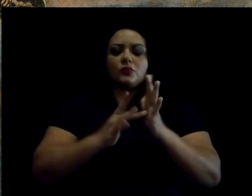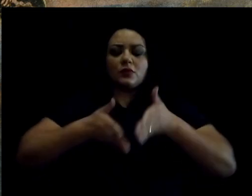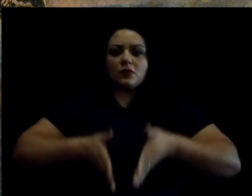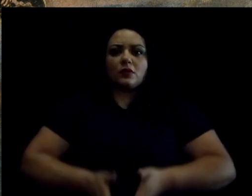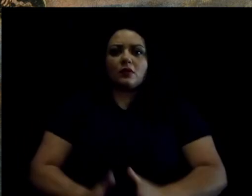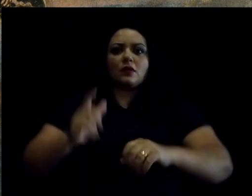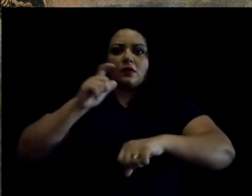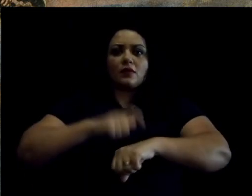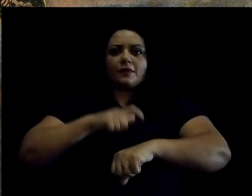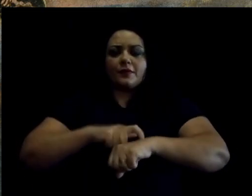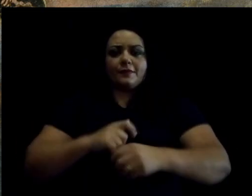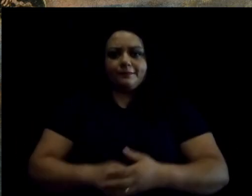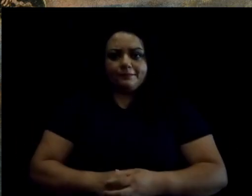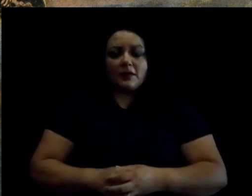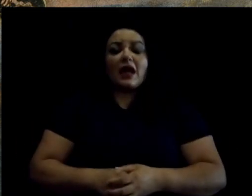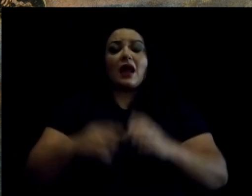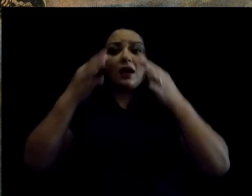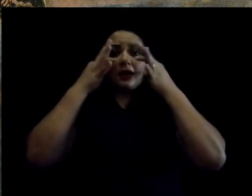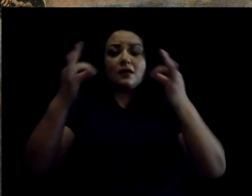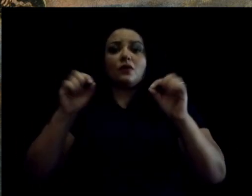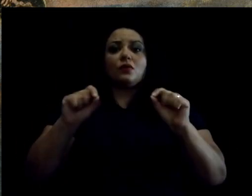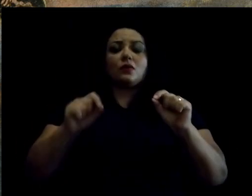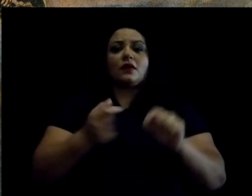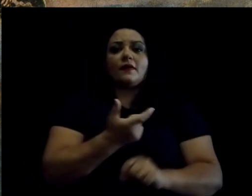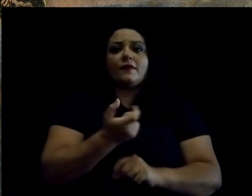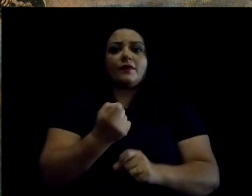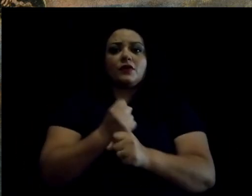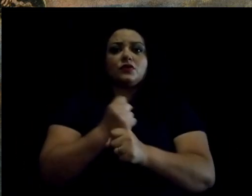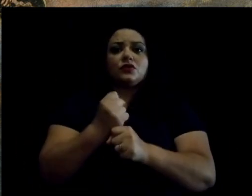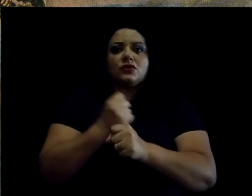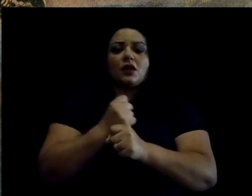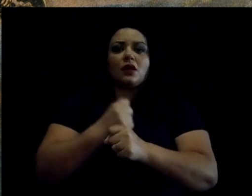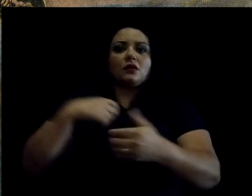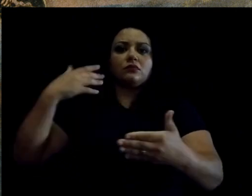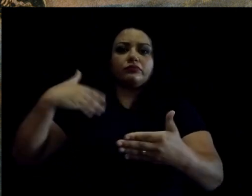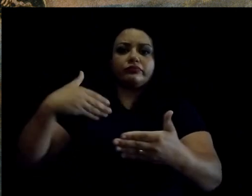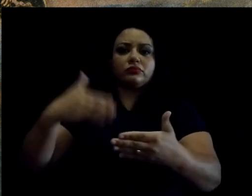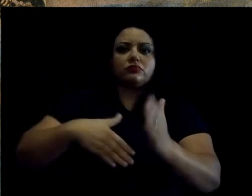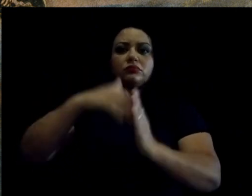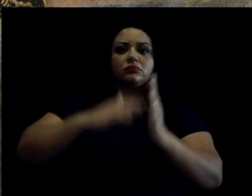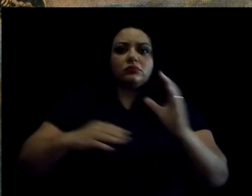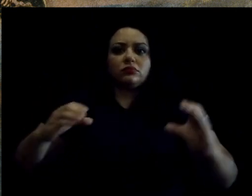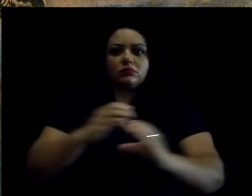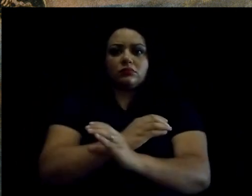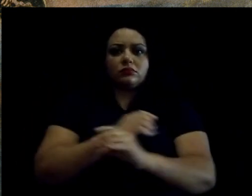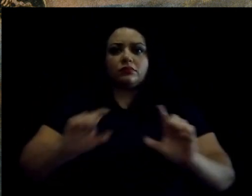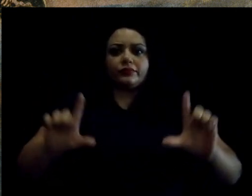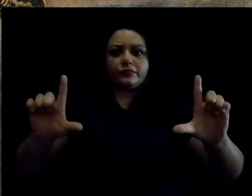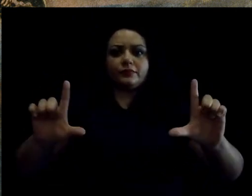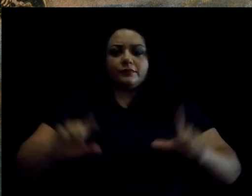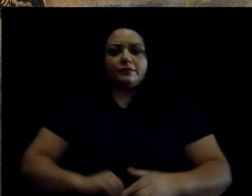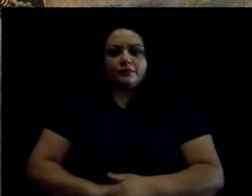nascer. Importante chamar aqui a atenção para o período de 20 anos que o pintor levou para concluir a obra.